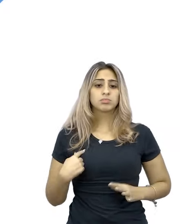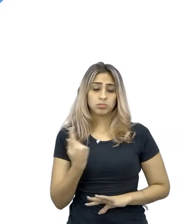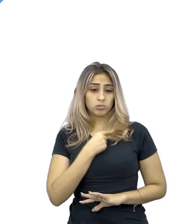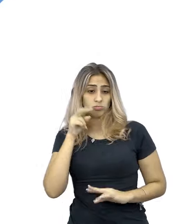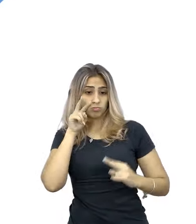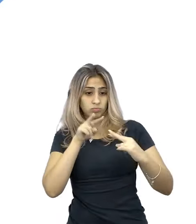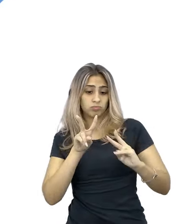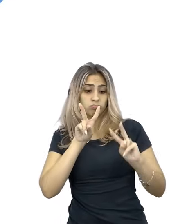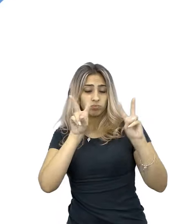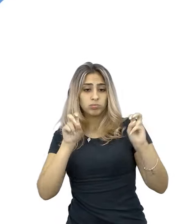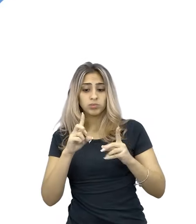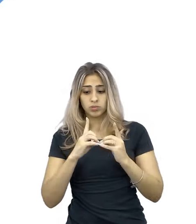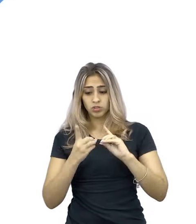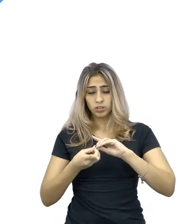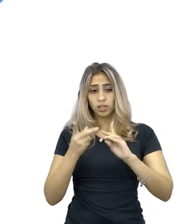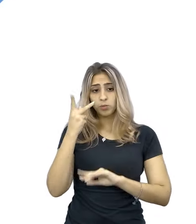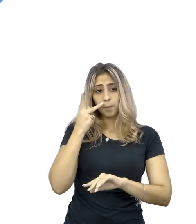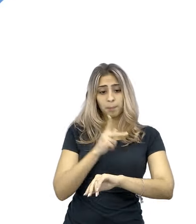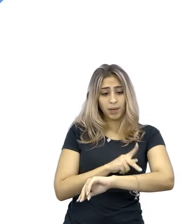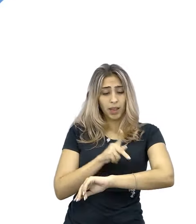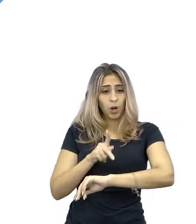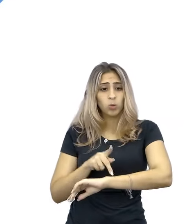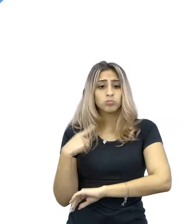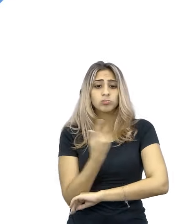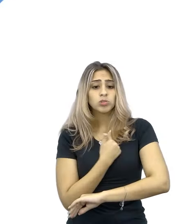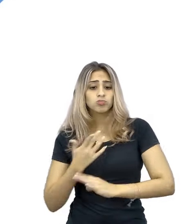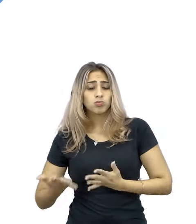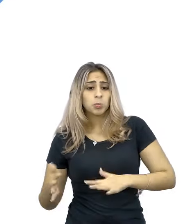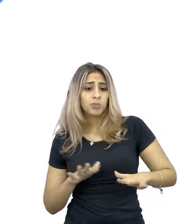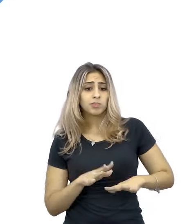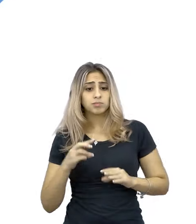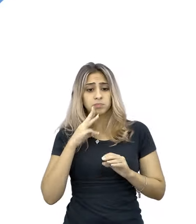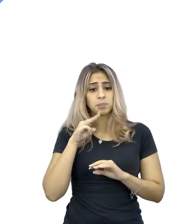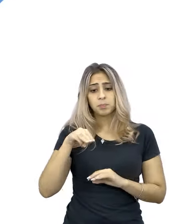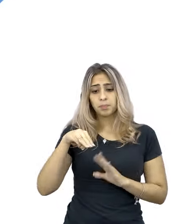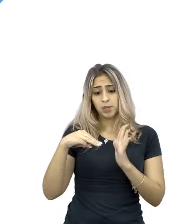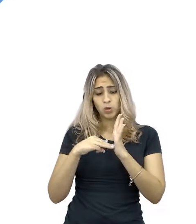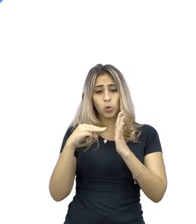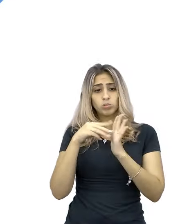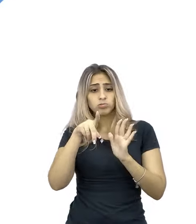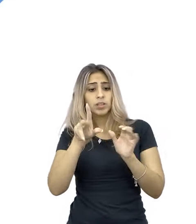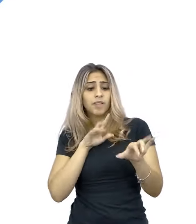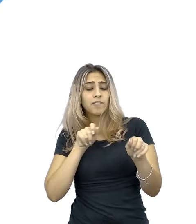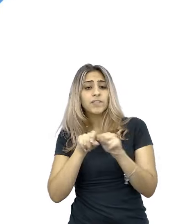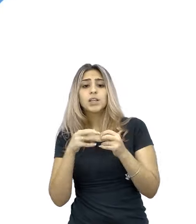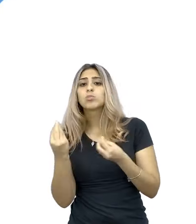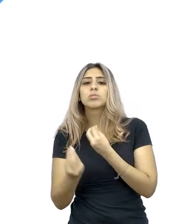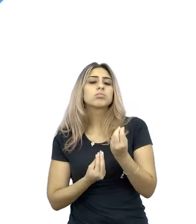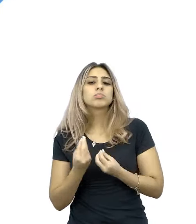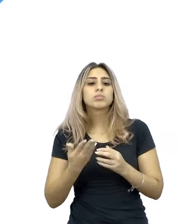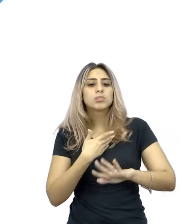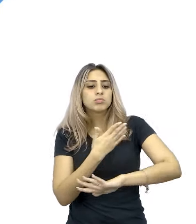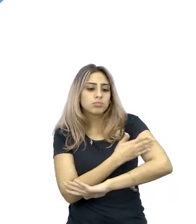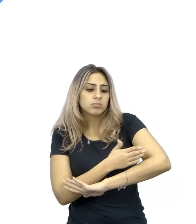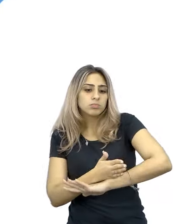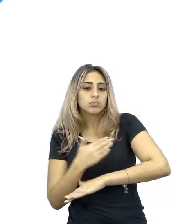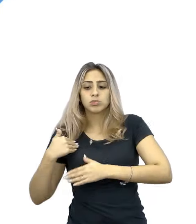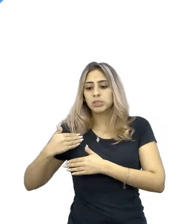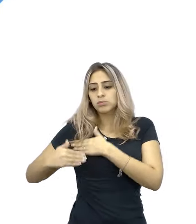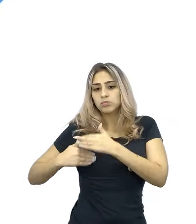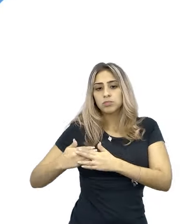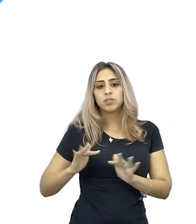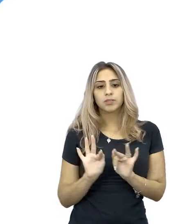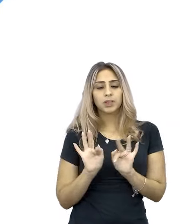que o aspecto didático-pedagógico no nosso movimento metodológico, ele é formado por quem? Pelo iniciando, pelo desenvolvendo